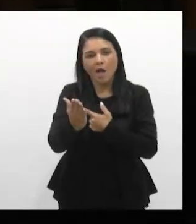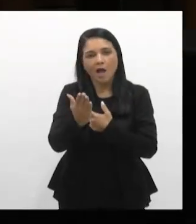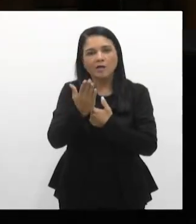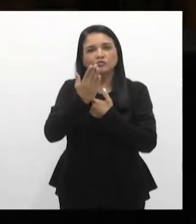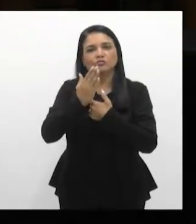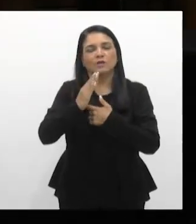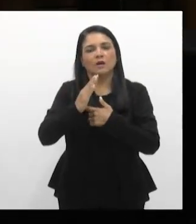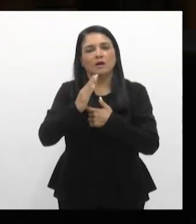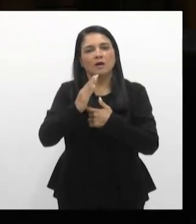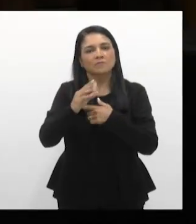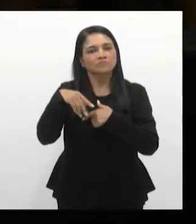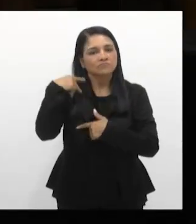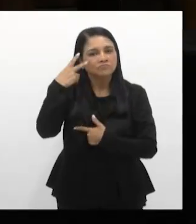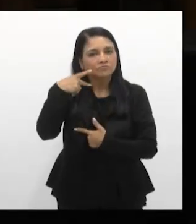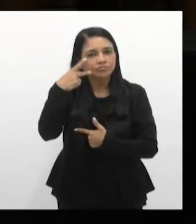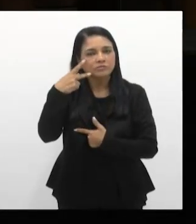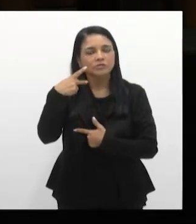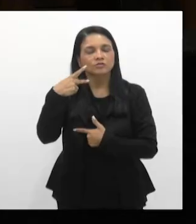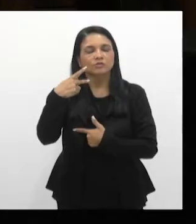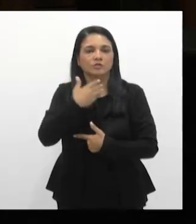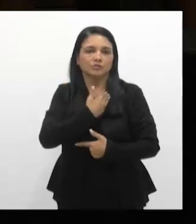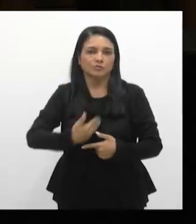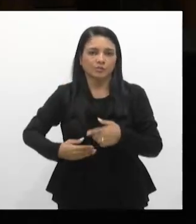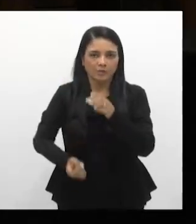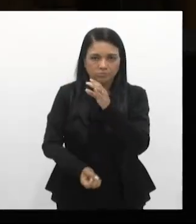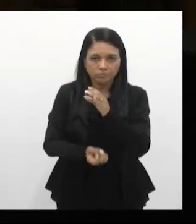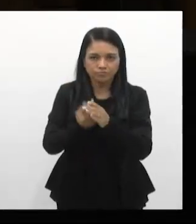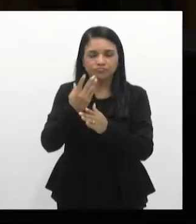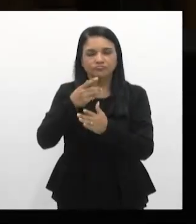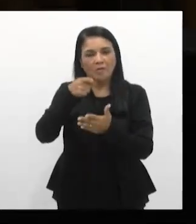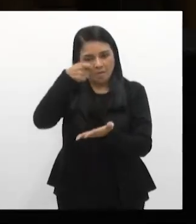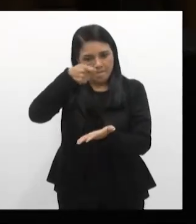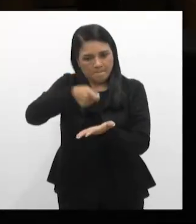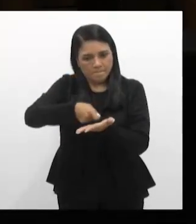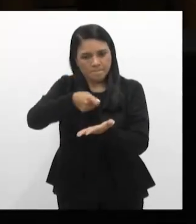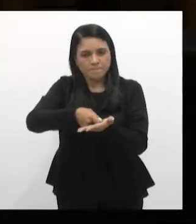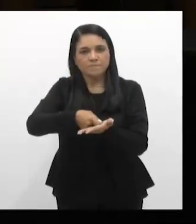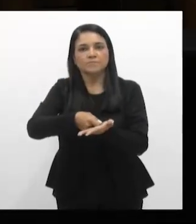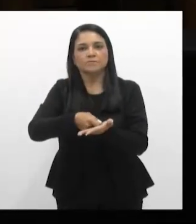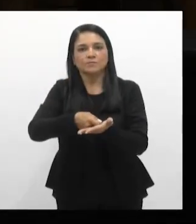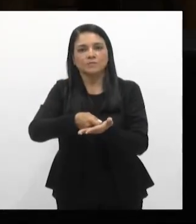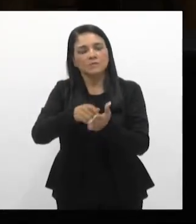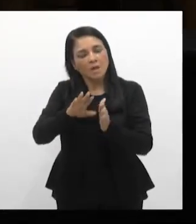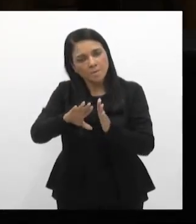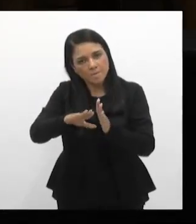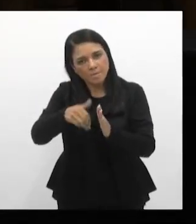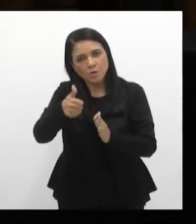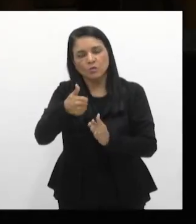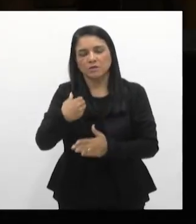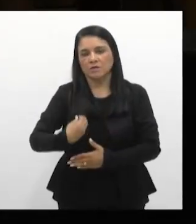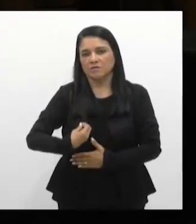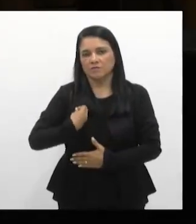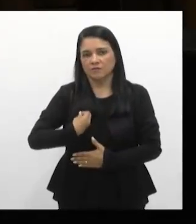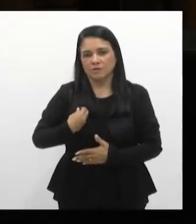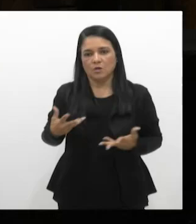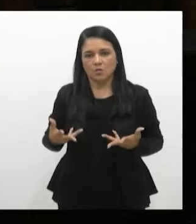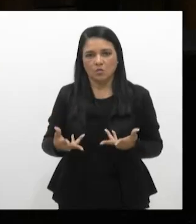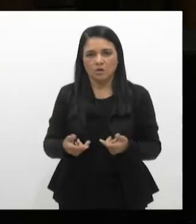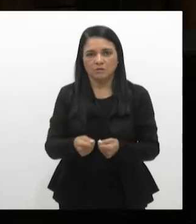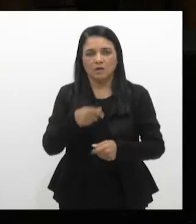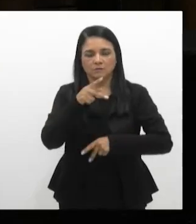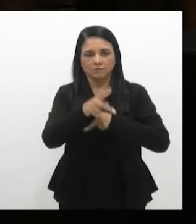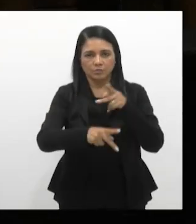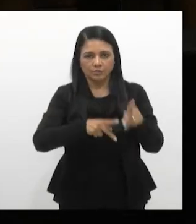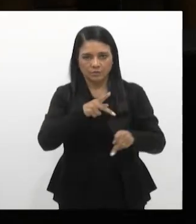na construção de políticas públicas afirmativas, né, na melhoria da qualidade de vida da população do